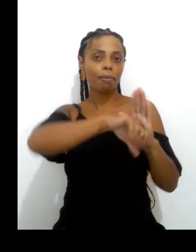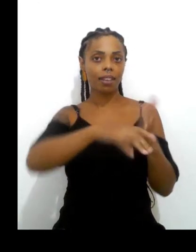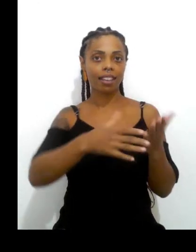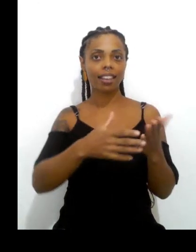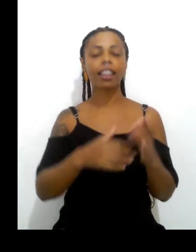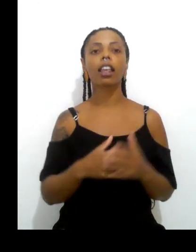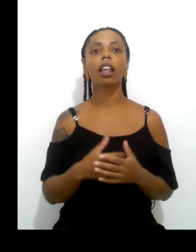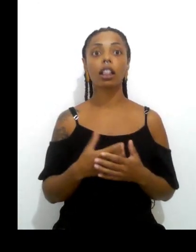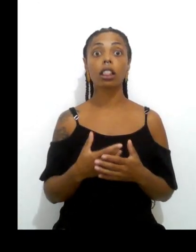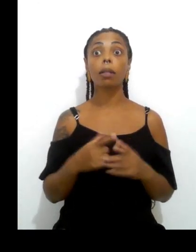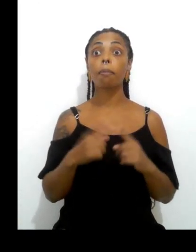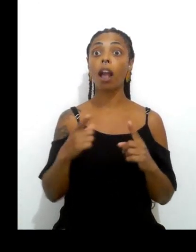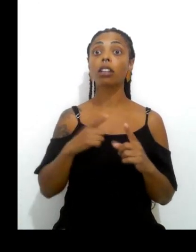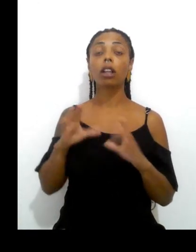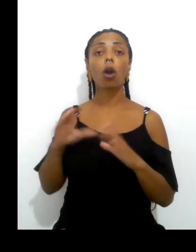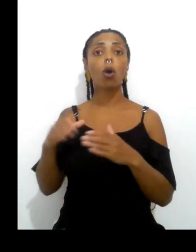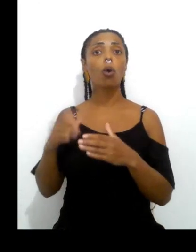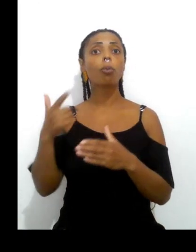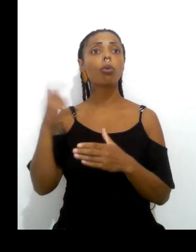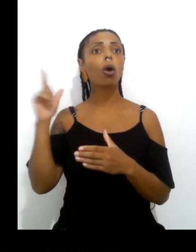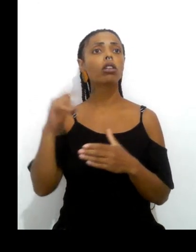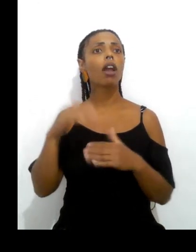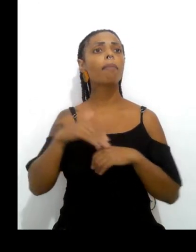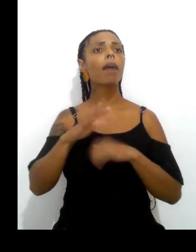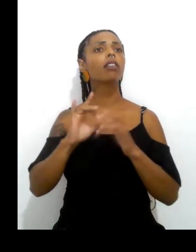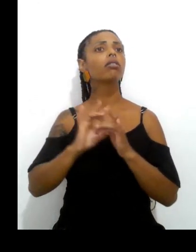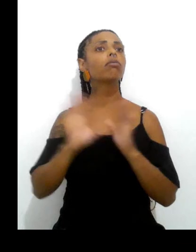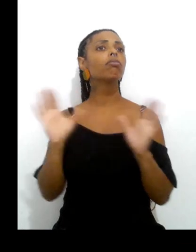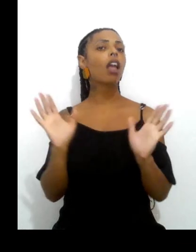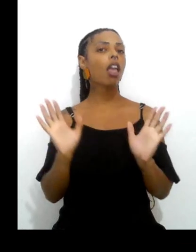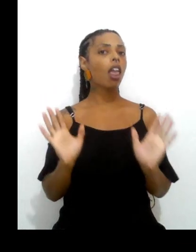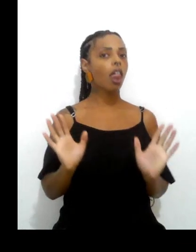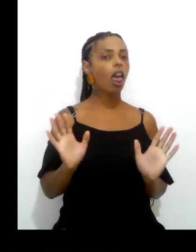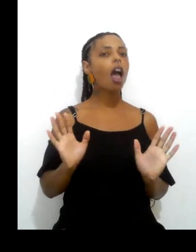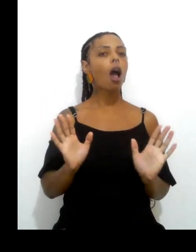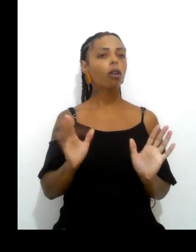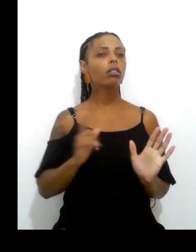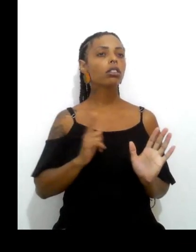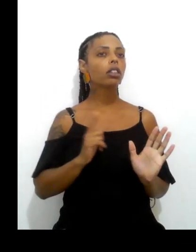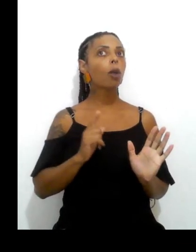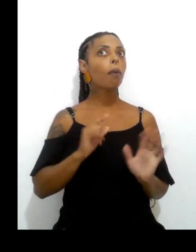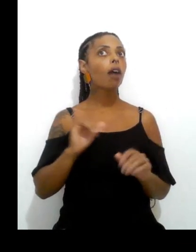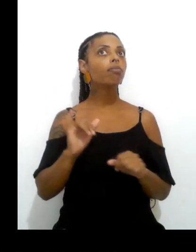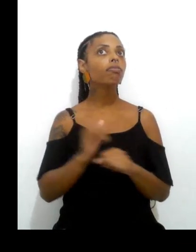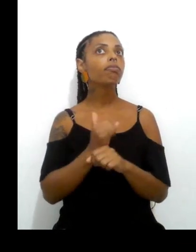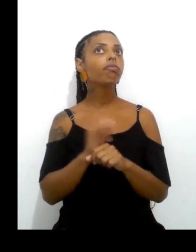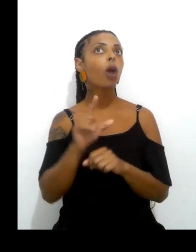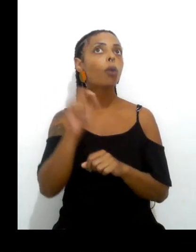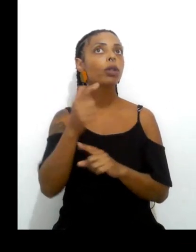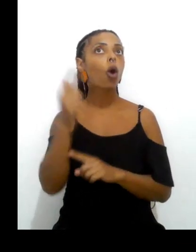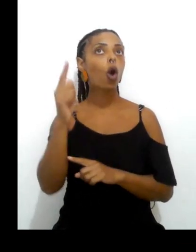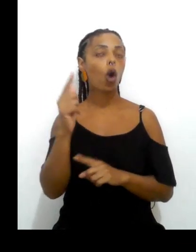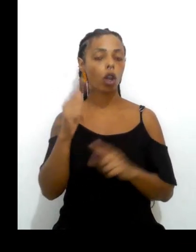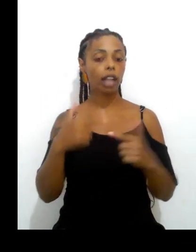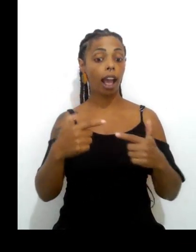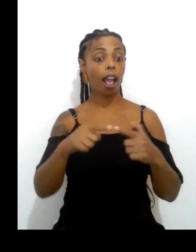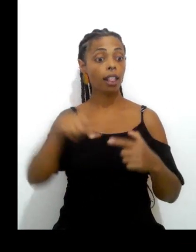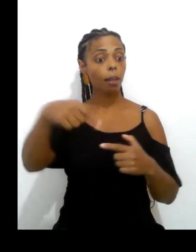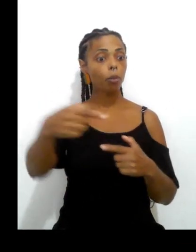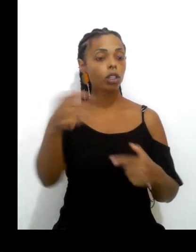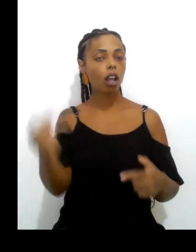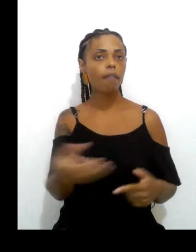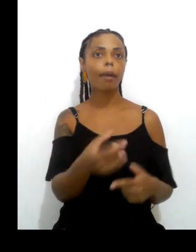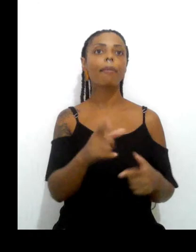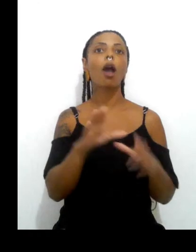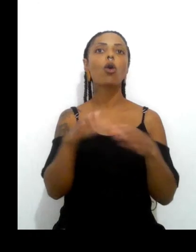mais liberais que trazia uma alternativa uma visão pós-guerra de renovação sociólogos